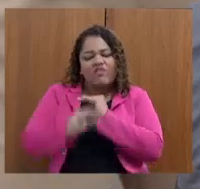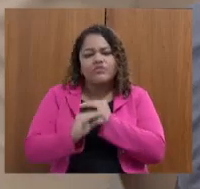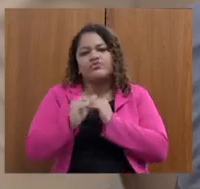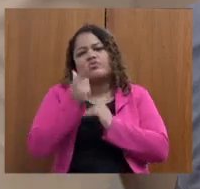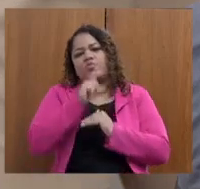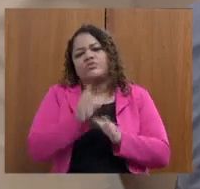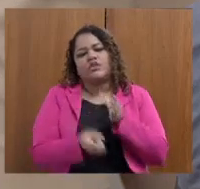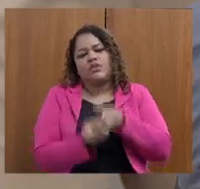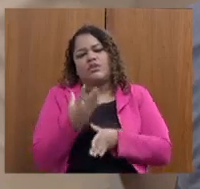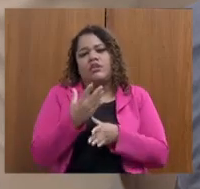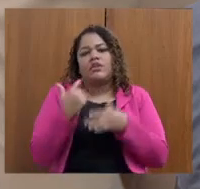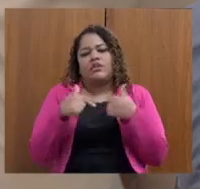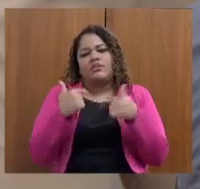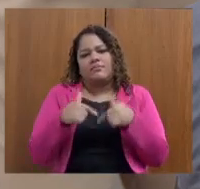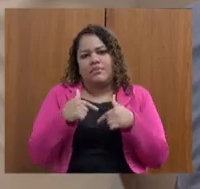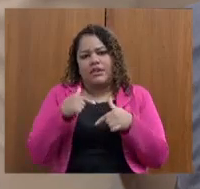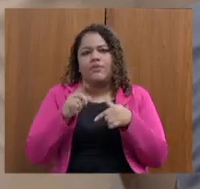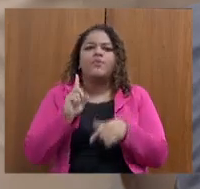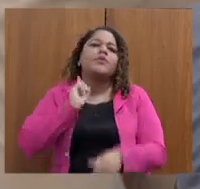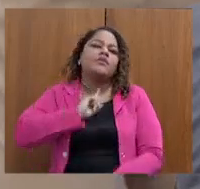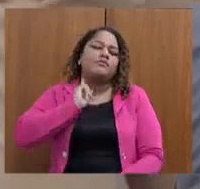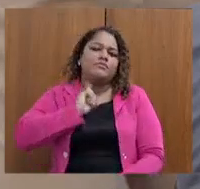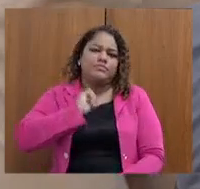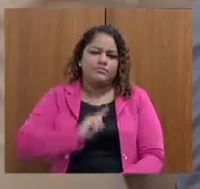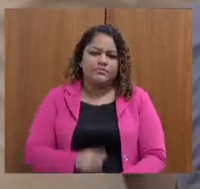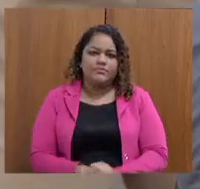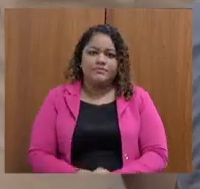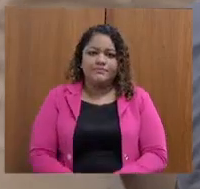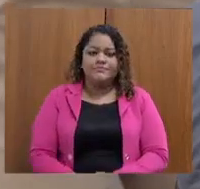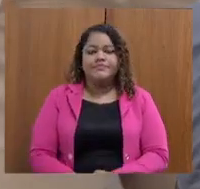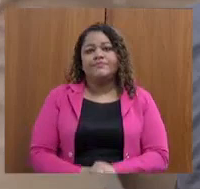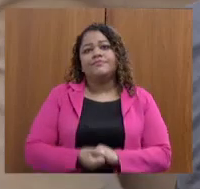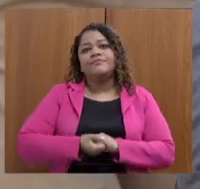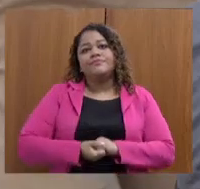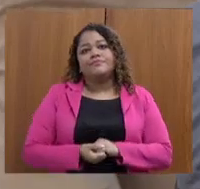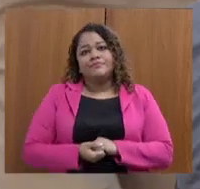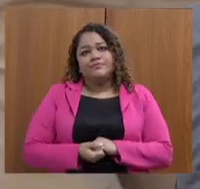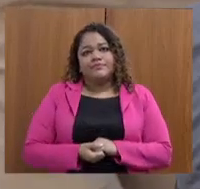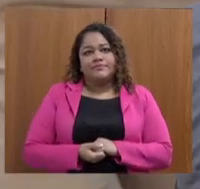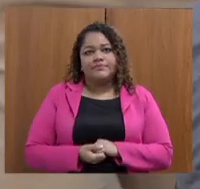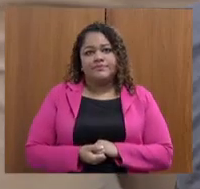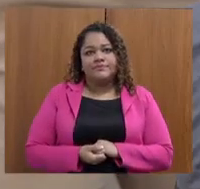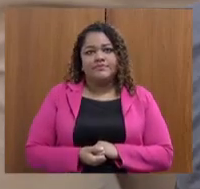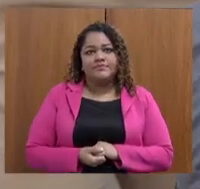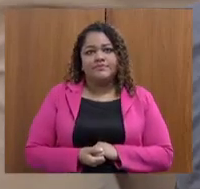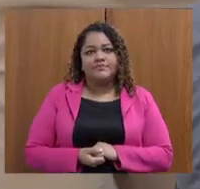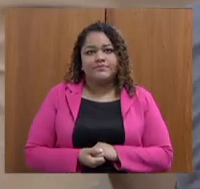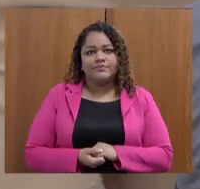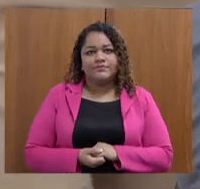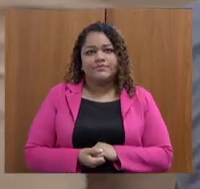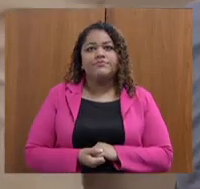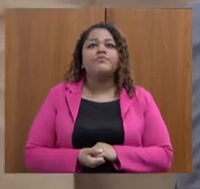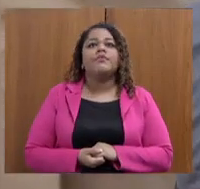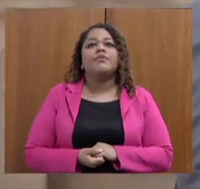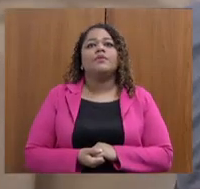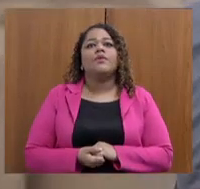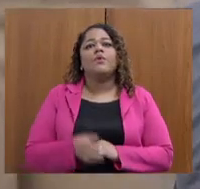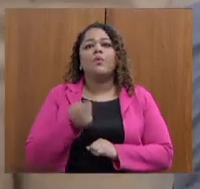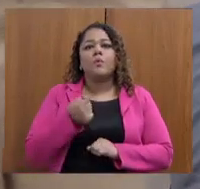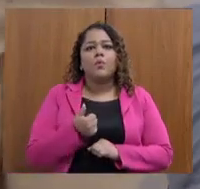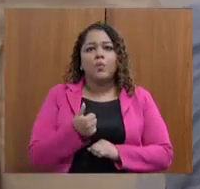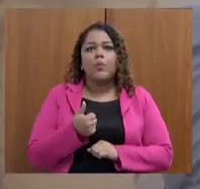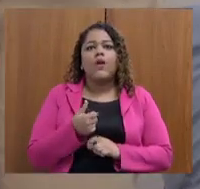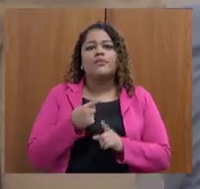gerar emprego em Minas Gerais até um destaque que quase a metade dos Municípios brasileiros que